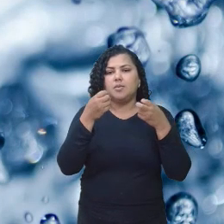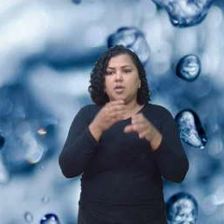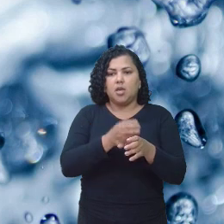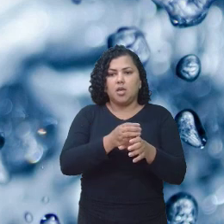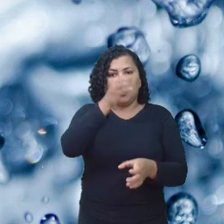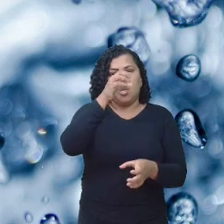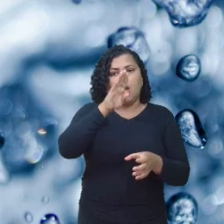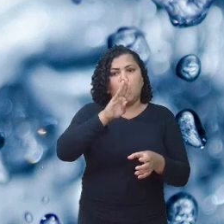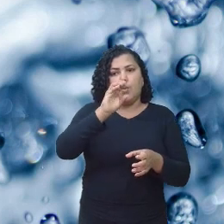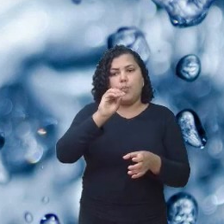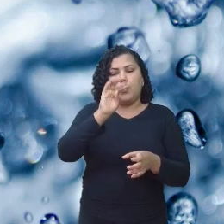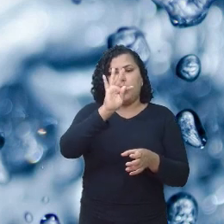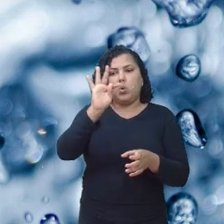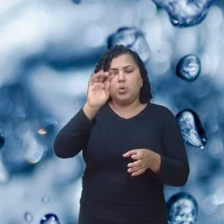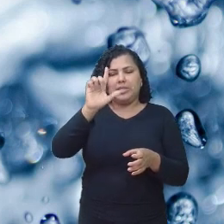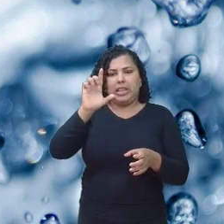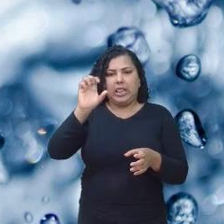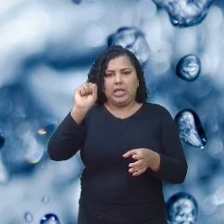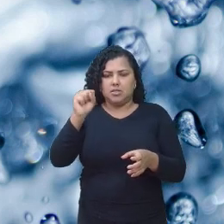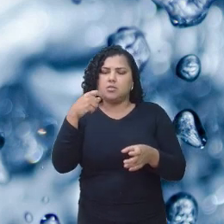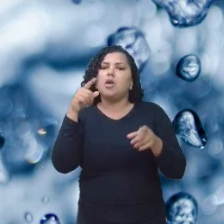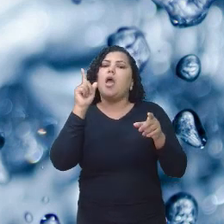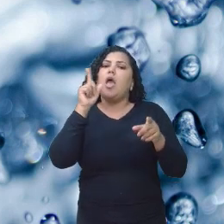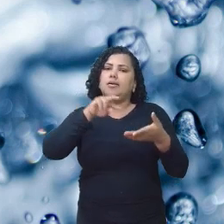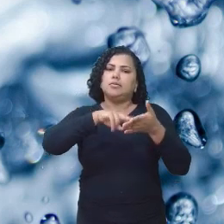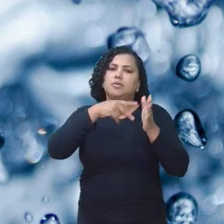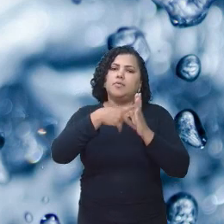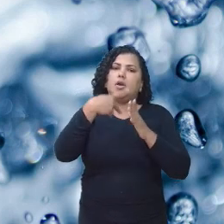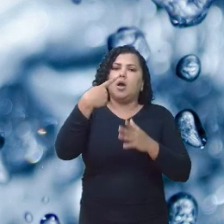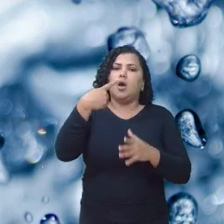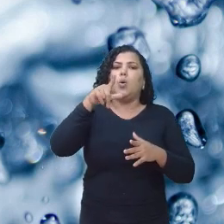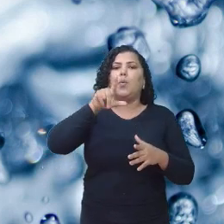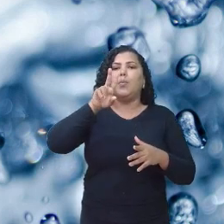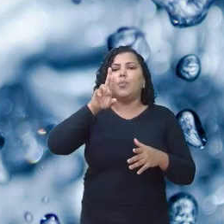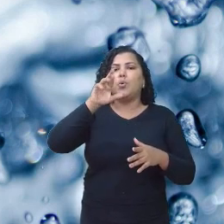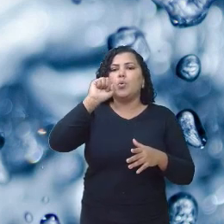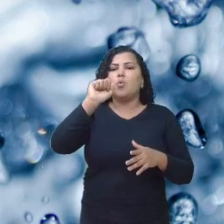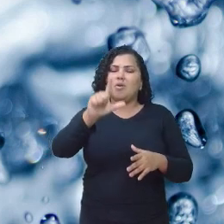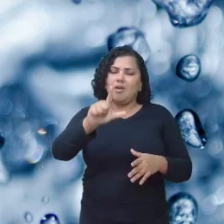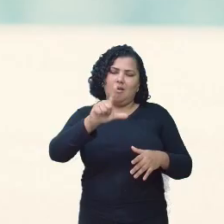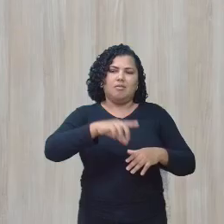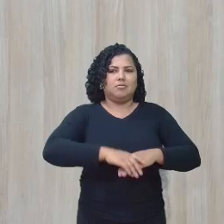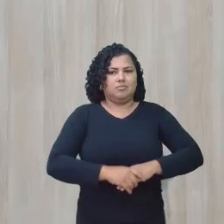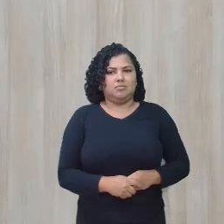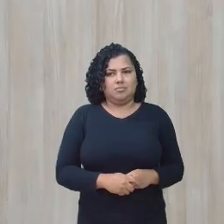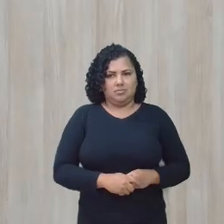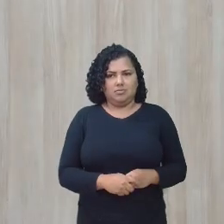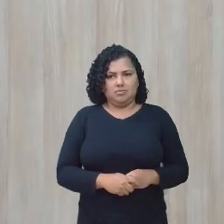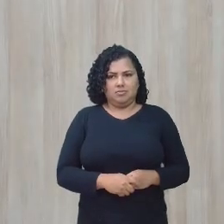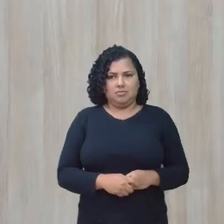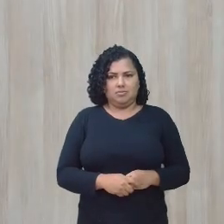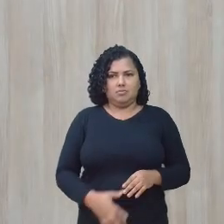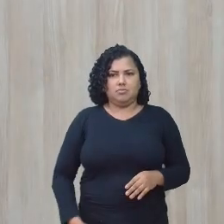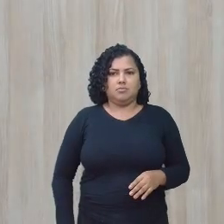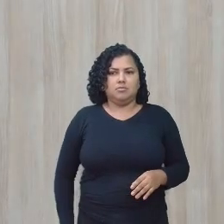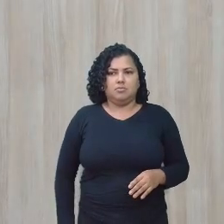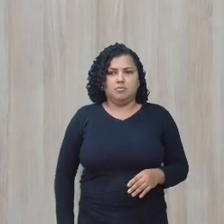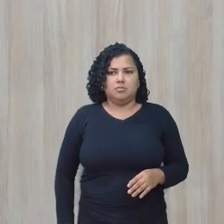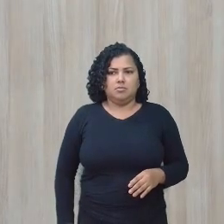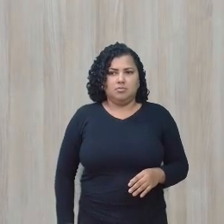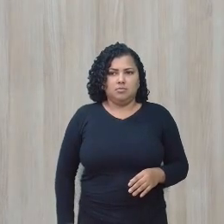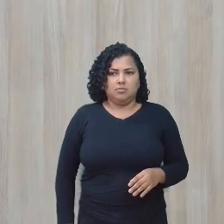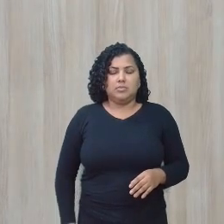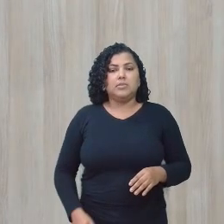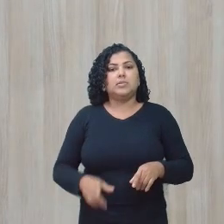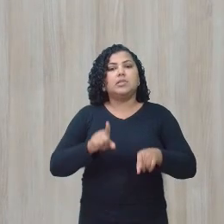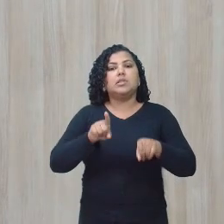garrafa. Eu não botei o plural na palavra água. Porque eu quantifiquei através das garrafas e não da água em si. Né? Temos aí,